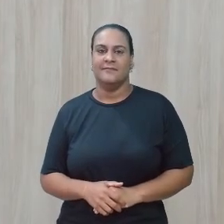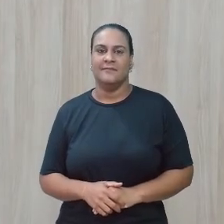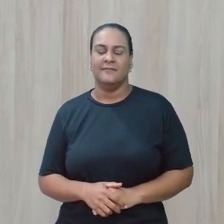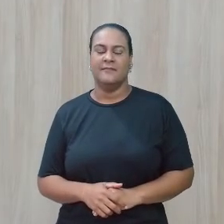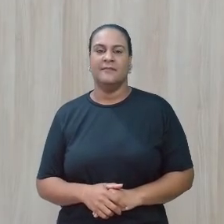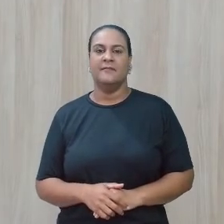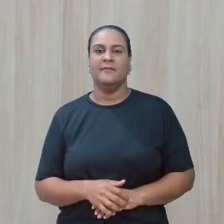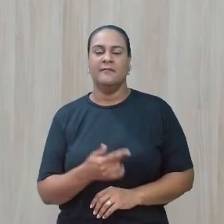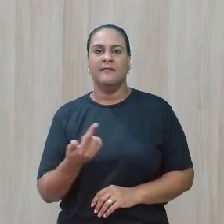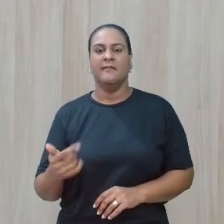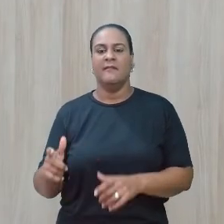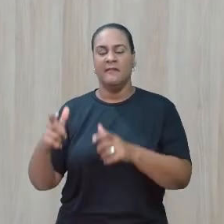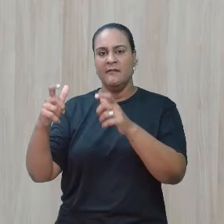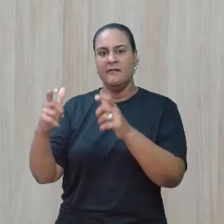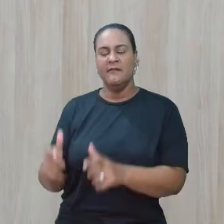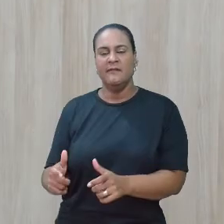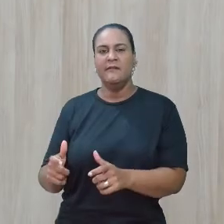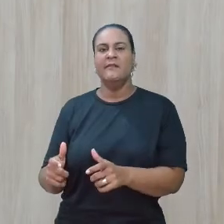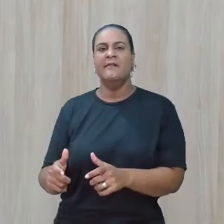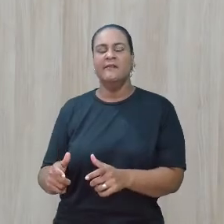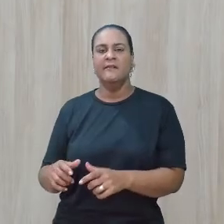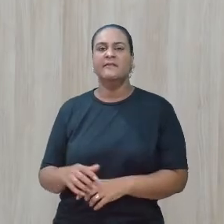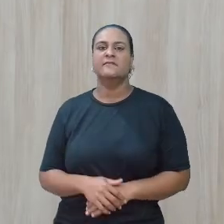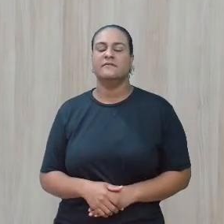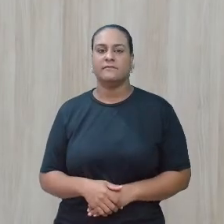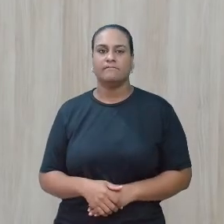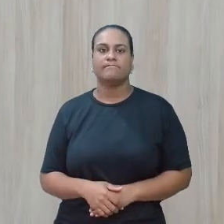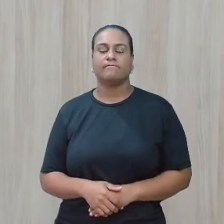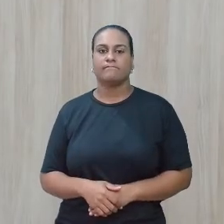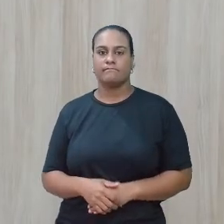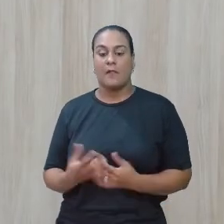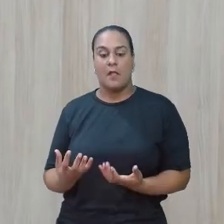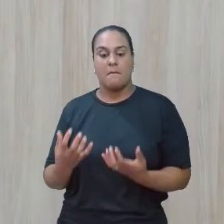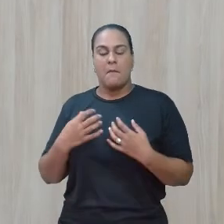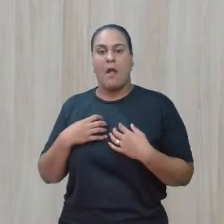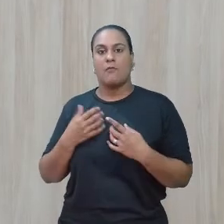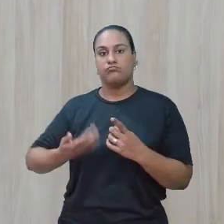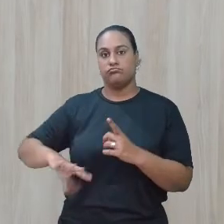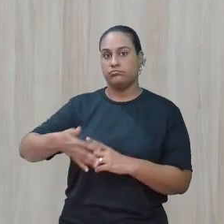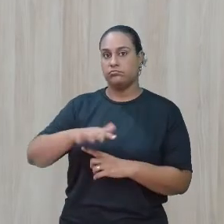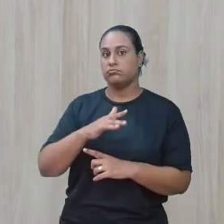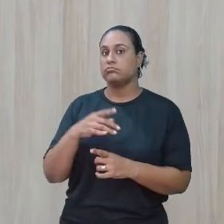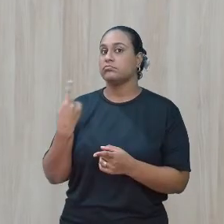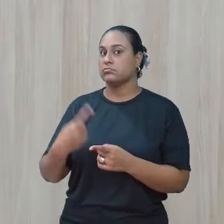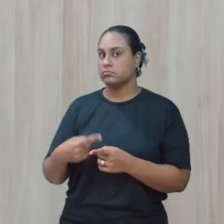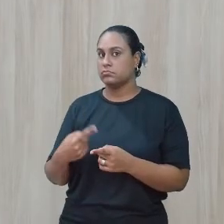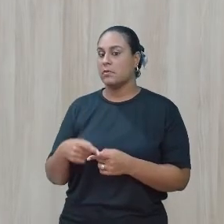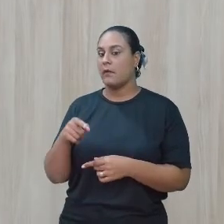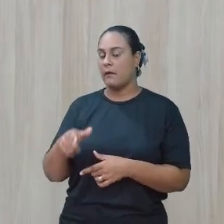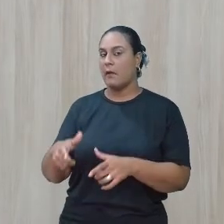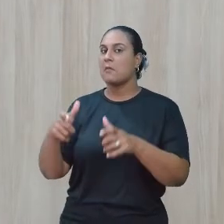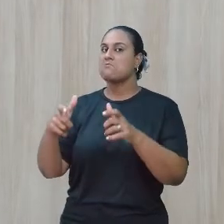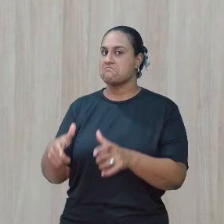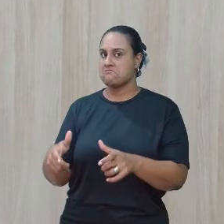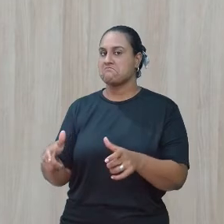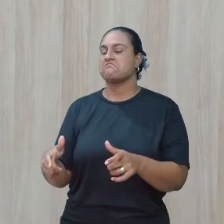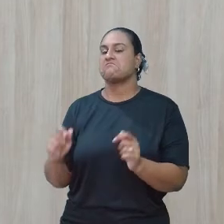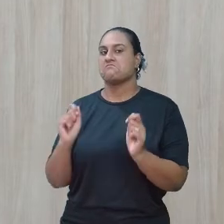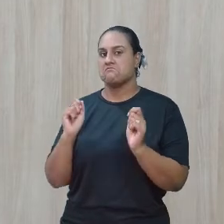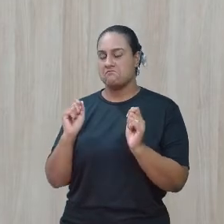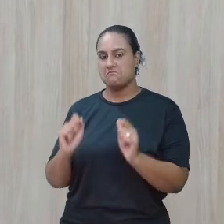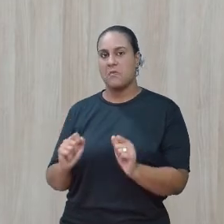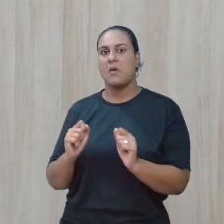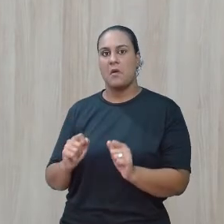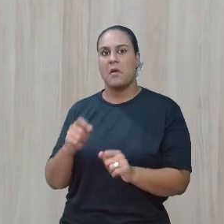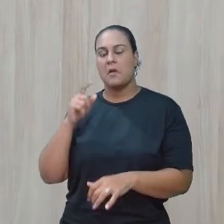Para ir para outro destino e causando também impacto quando vai para outra localidade, né? Pode causar impacto